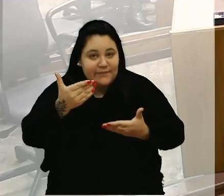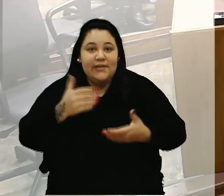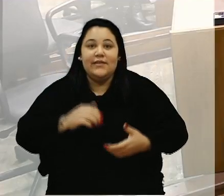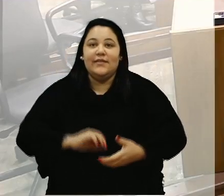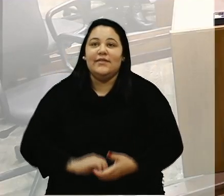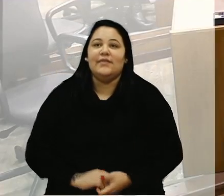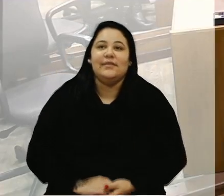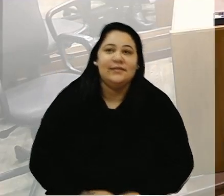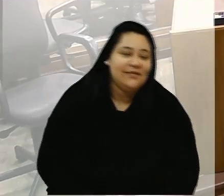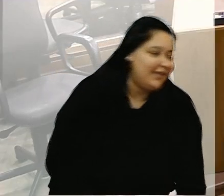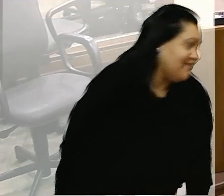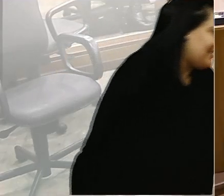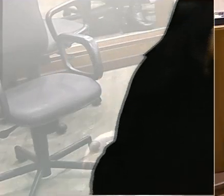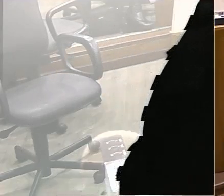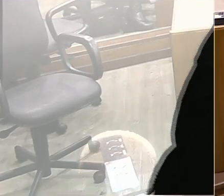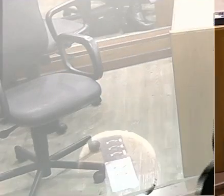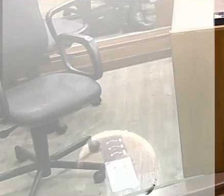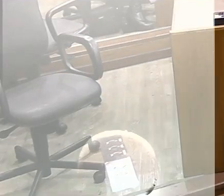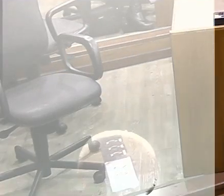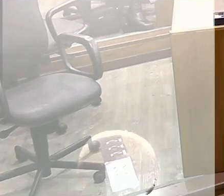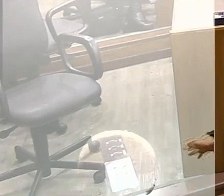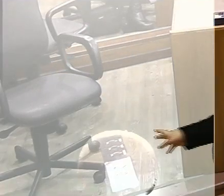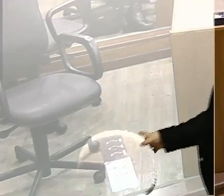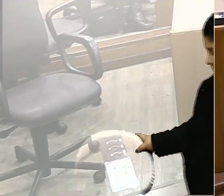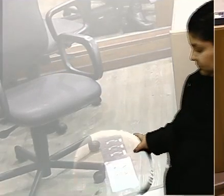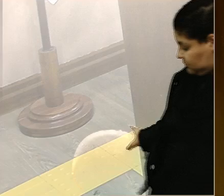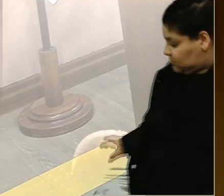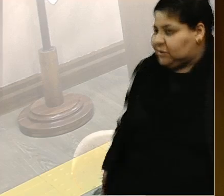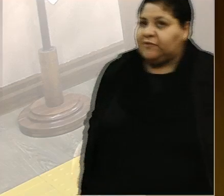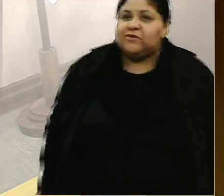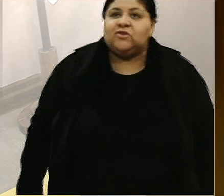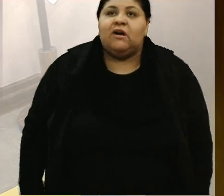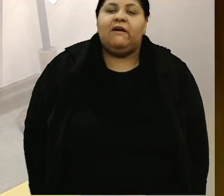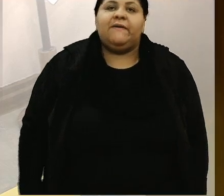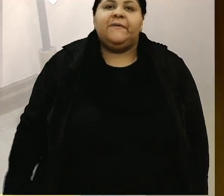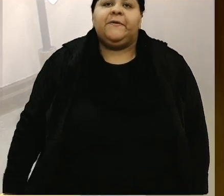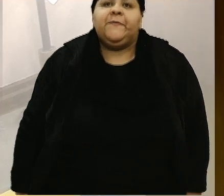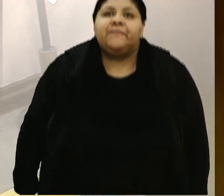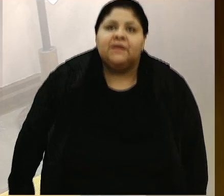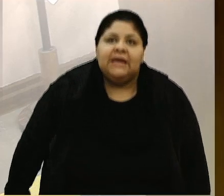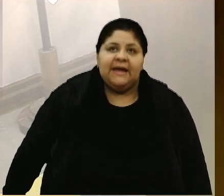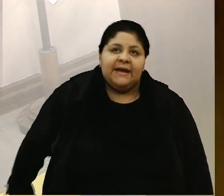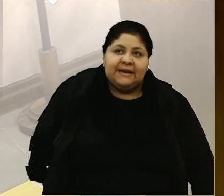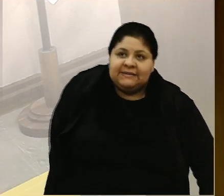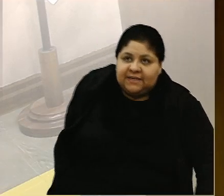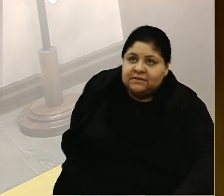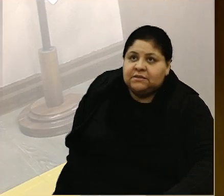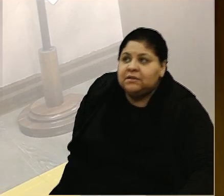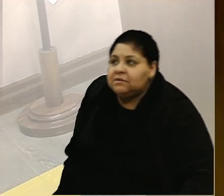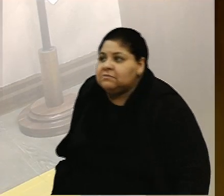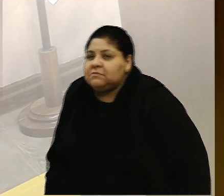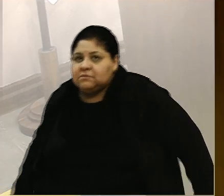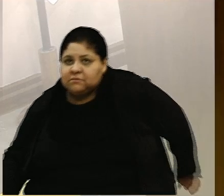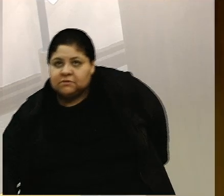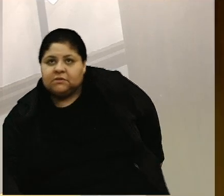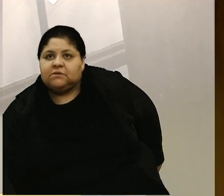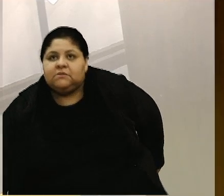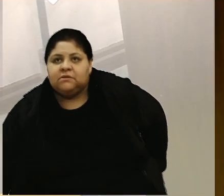É justamente isso. Então, às vezes a gente fica só com a narrativa, com o discurso, mas a gente não olha para o próprio quintal,